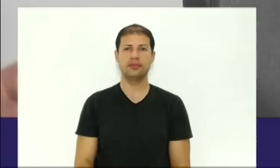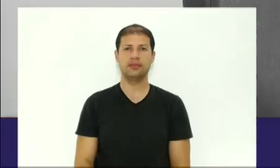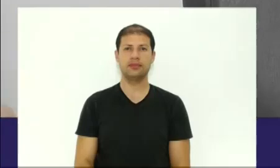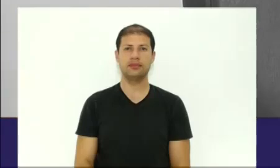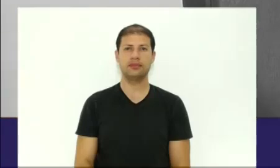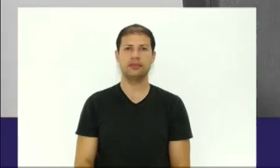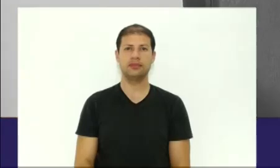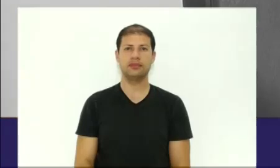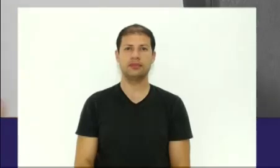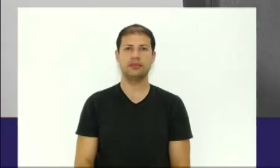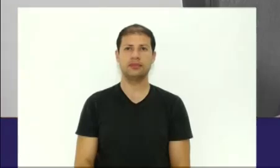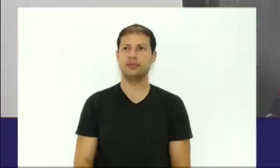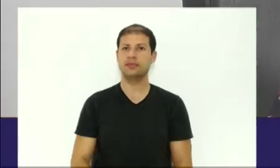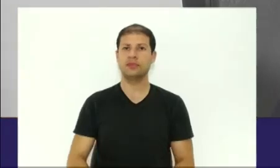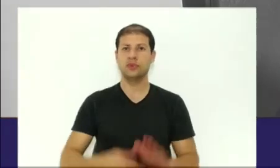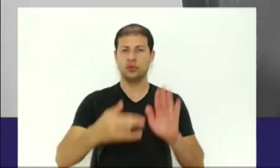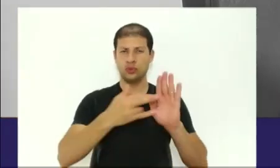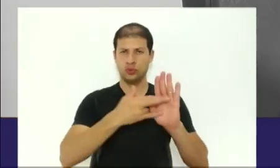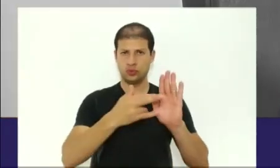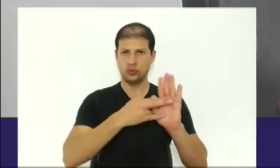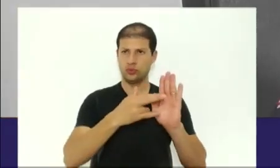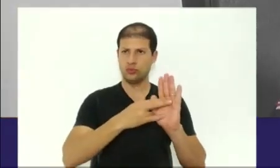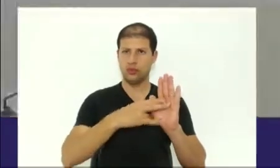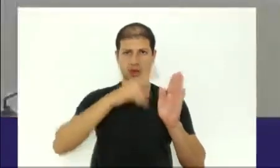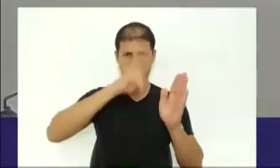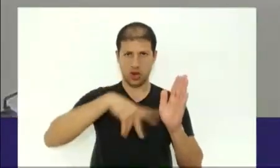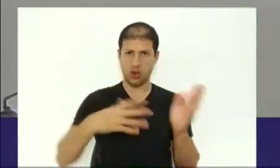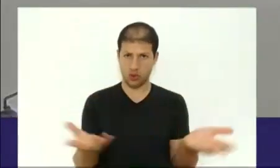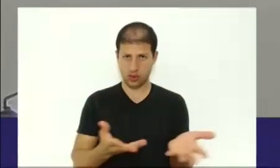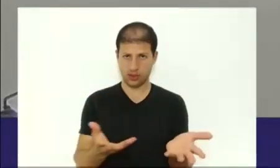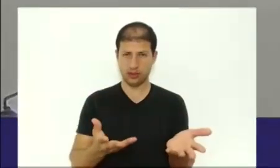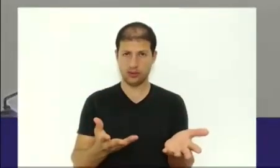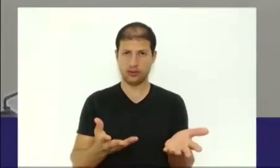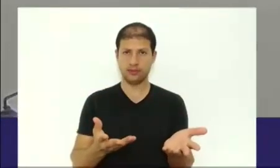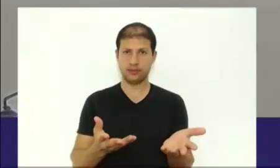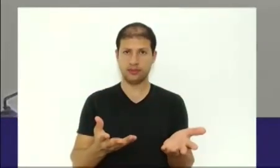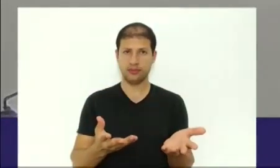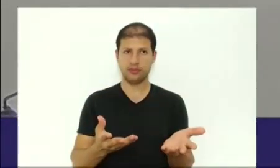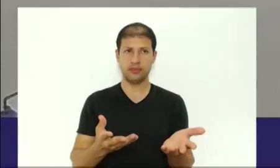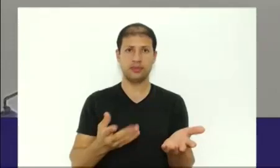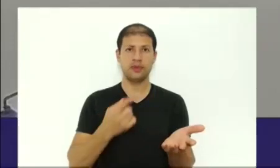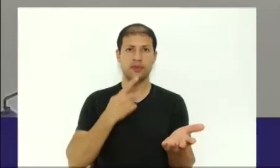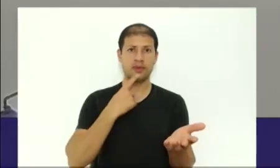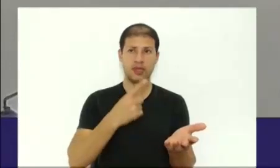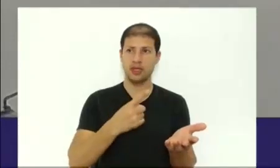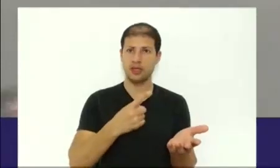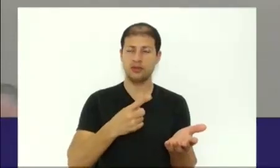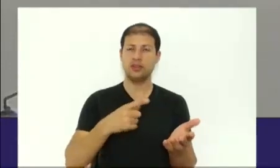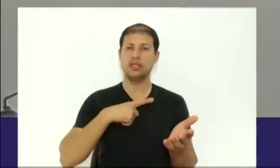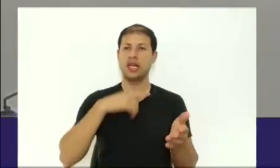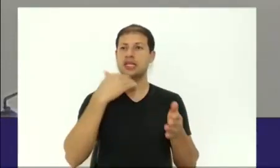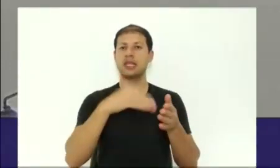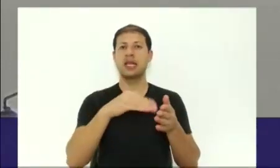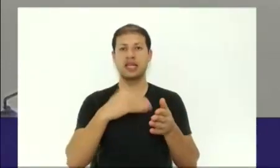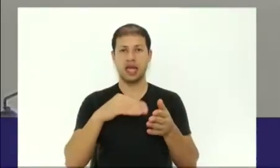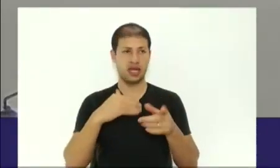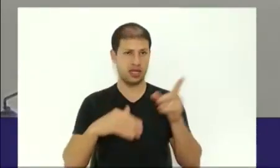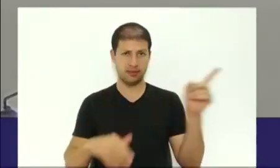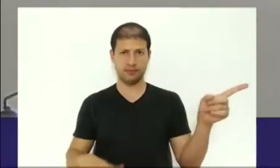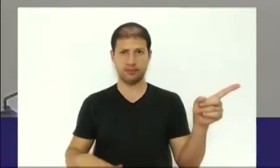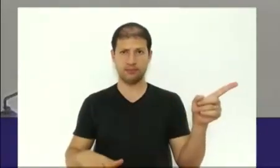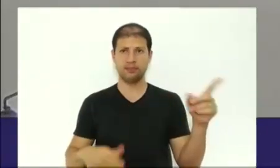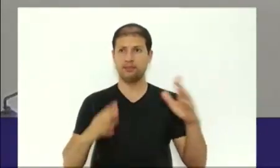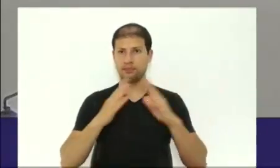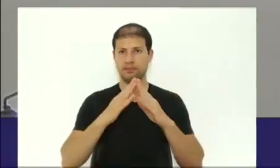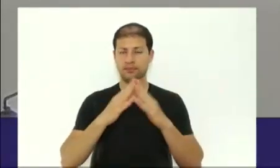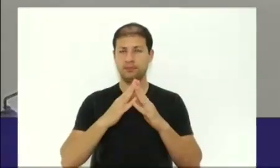Os documentos que acabaram de ser lidos e mencionados estão na Secretaria da Casa,